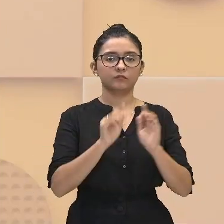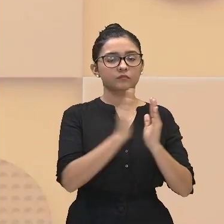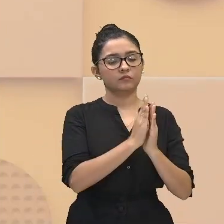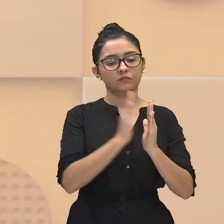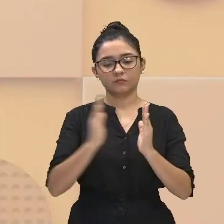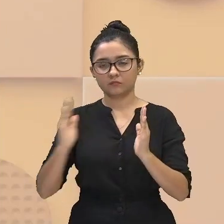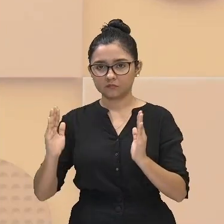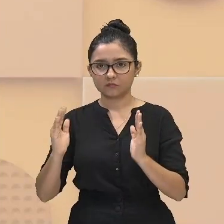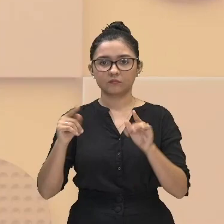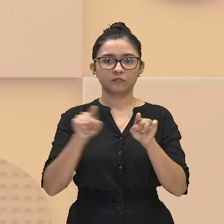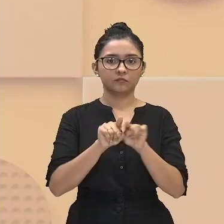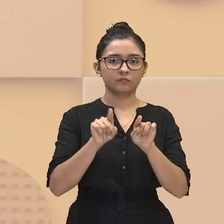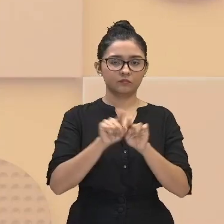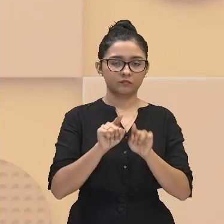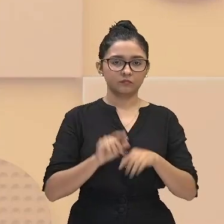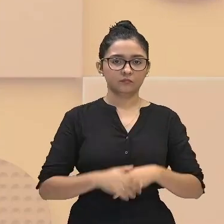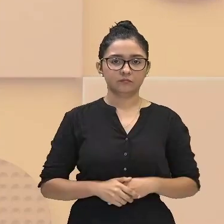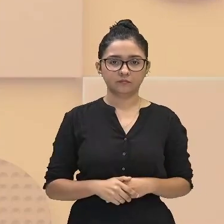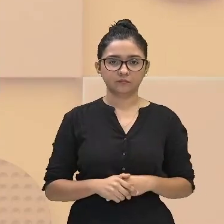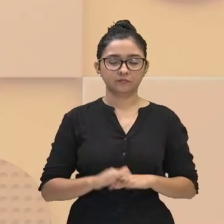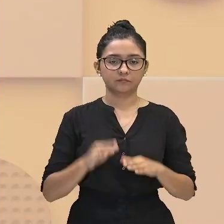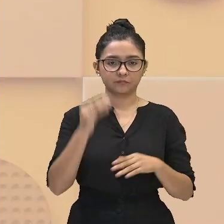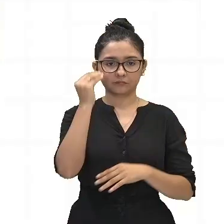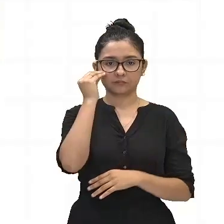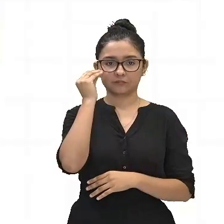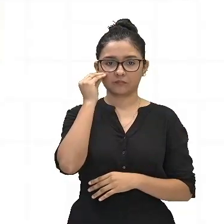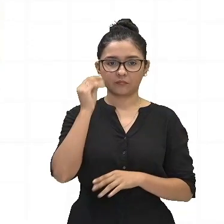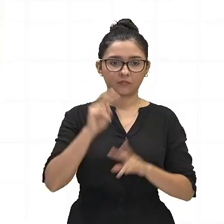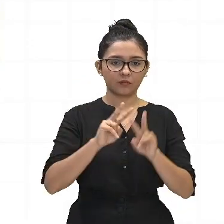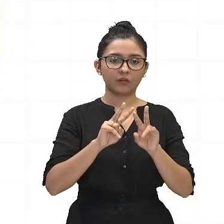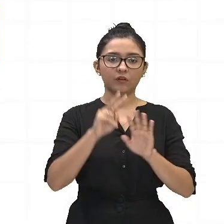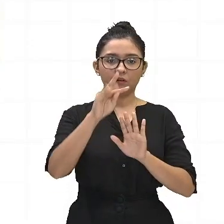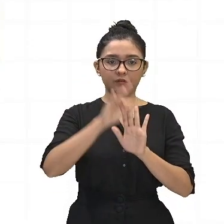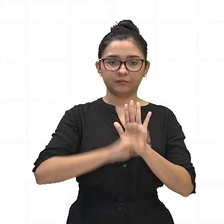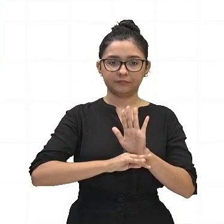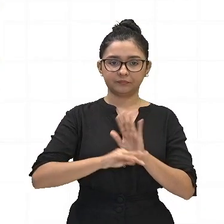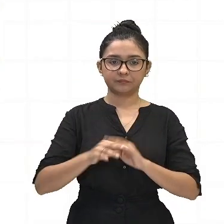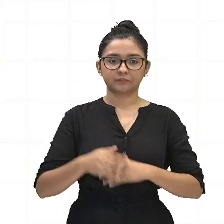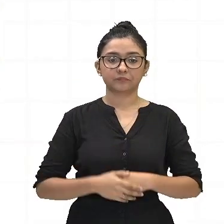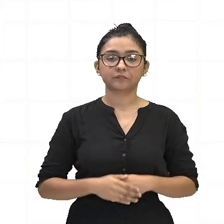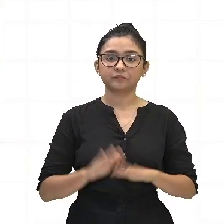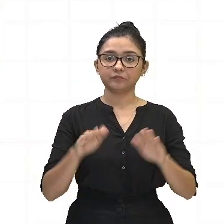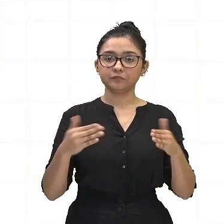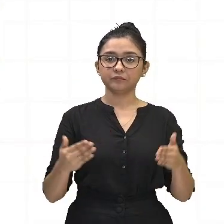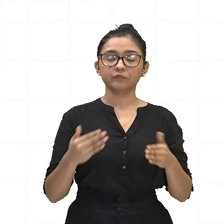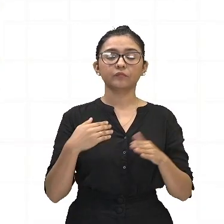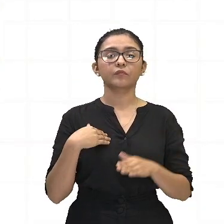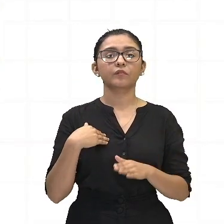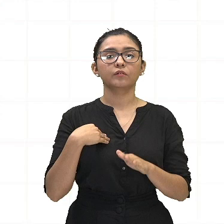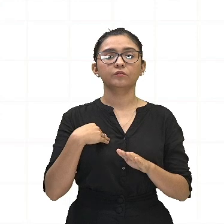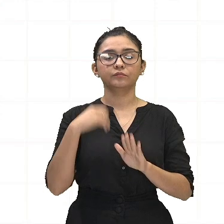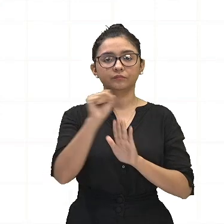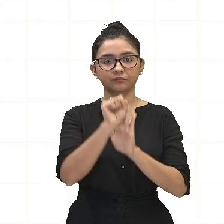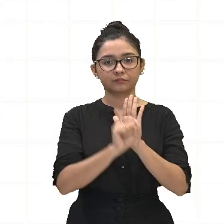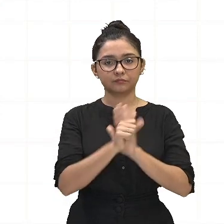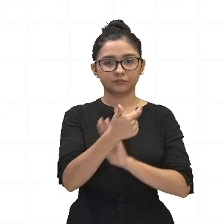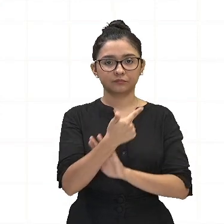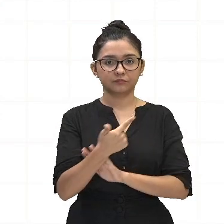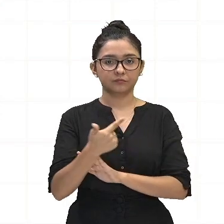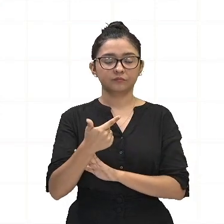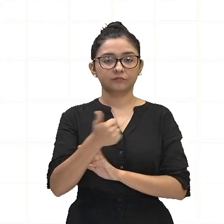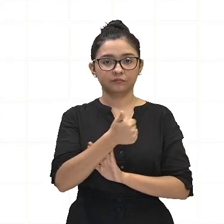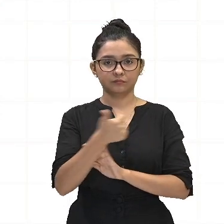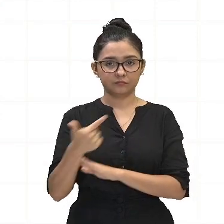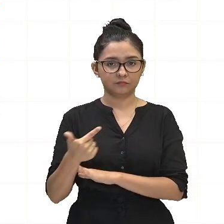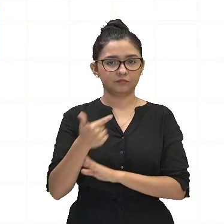esta centralização? Vamos observar aqui o texto. A partir do século XII, diversas áreas